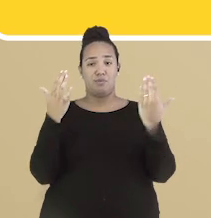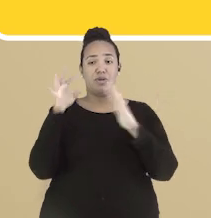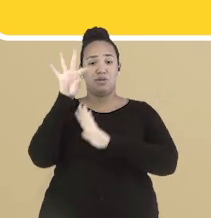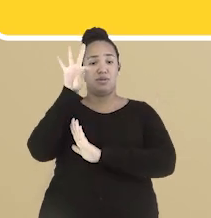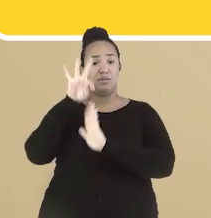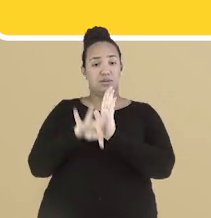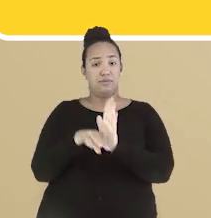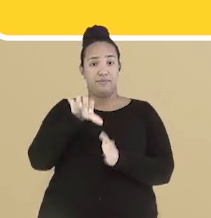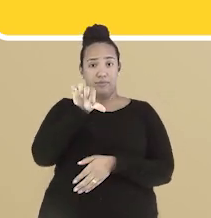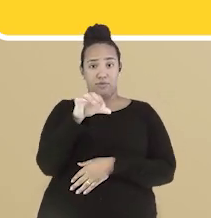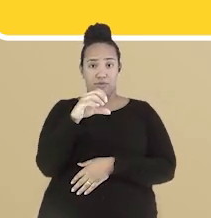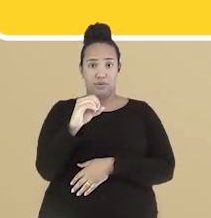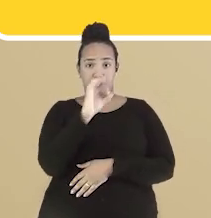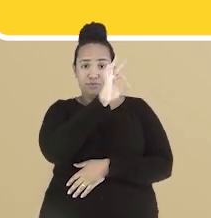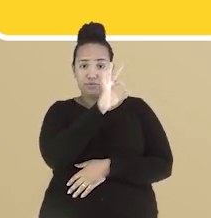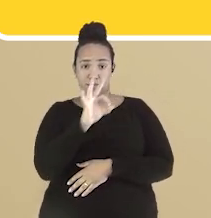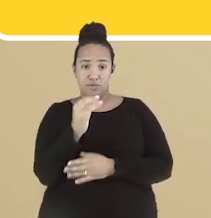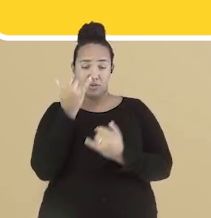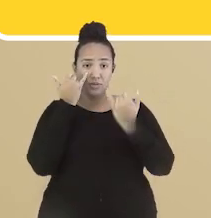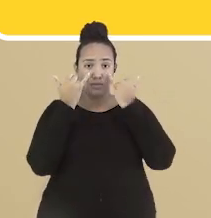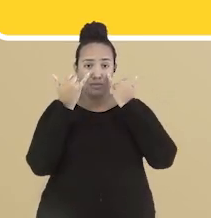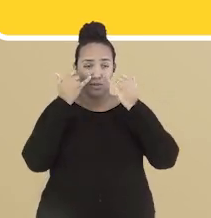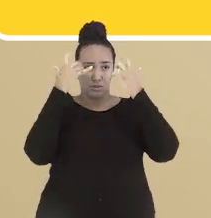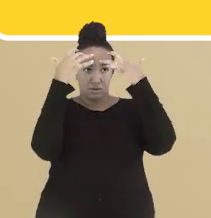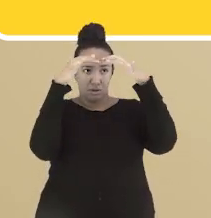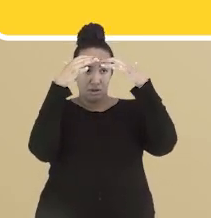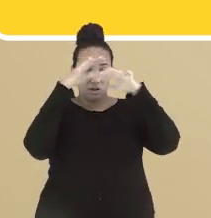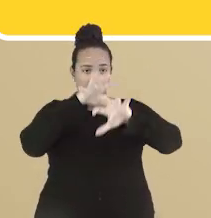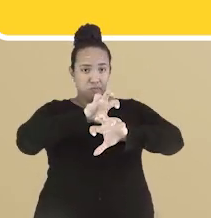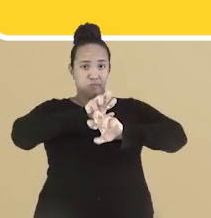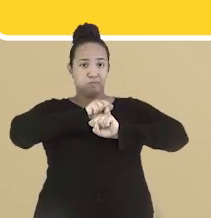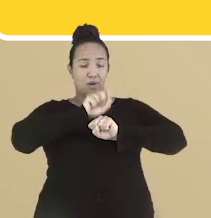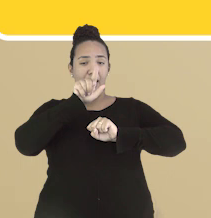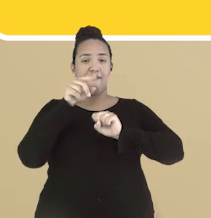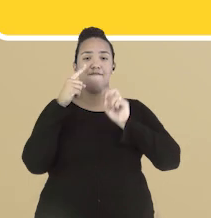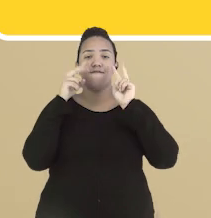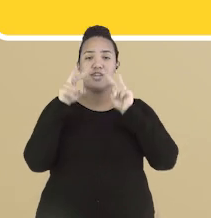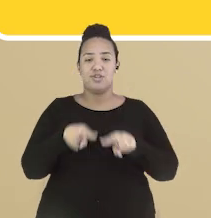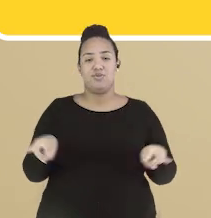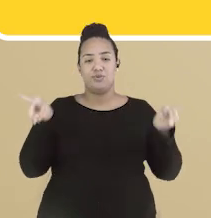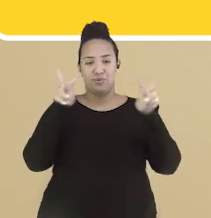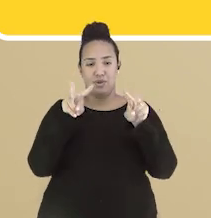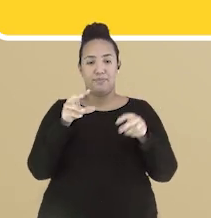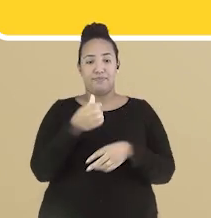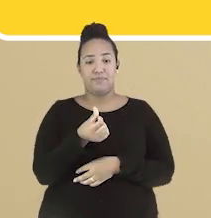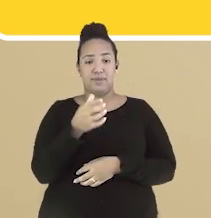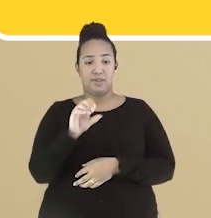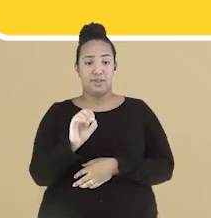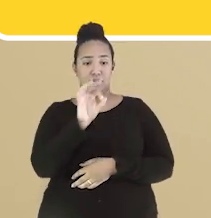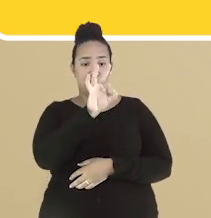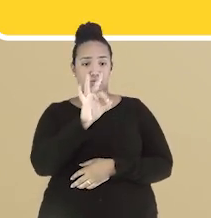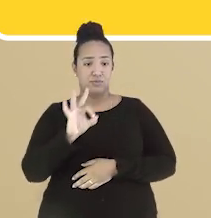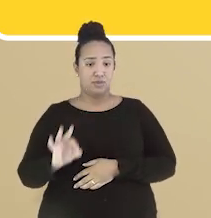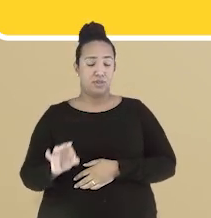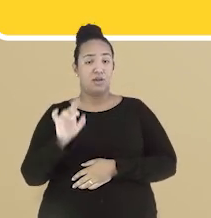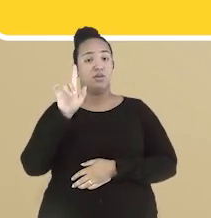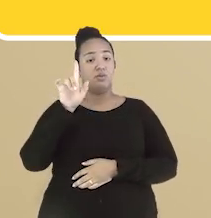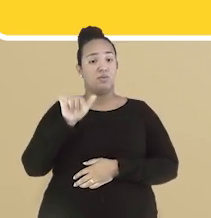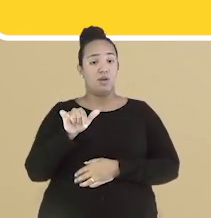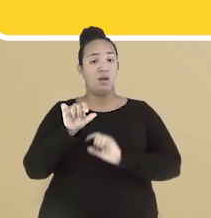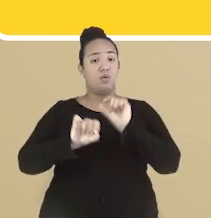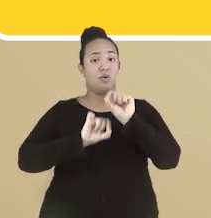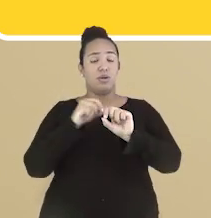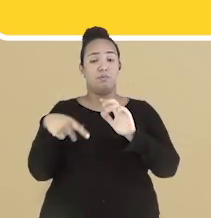textual. 90% das informações transmitidas para o cérebro são visuais. 60% dos seus